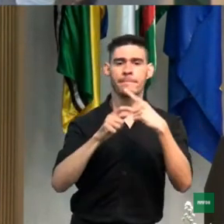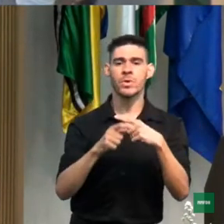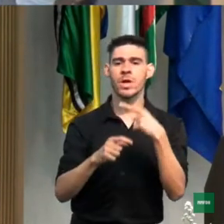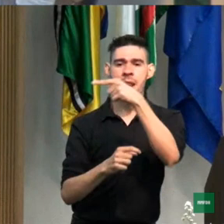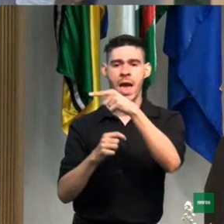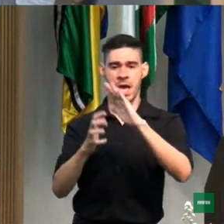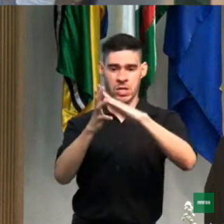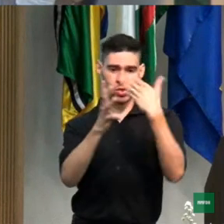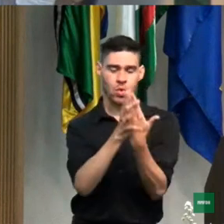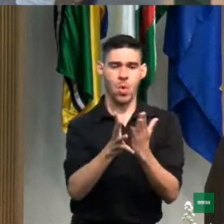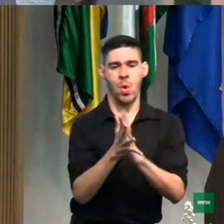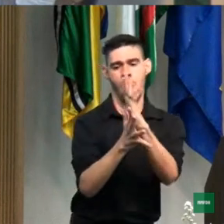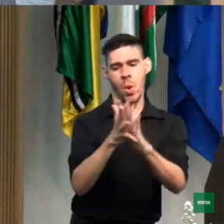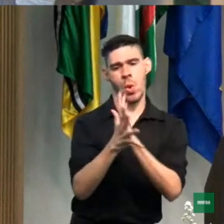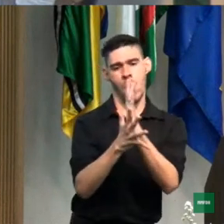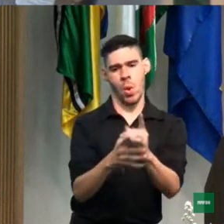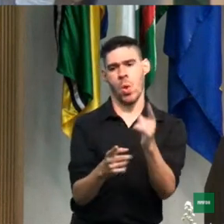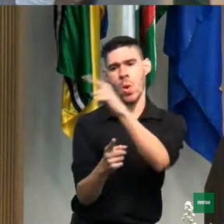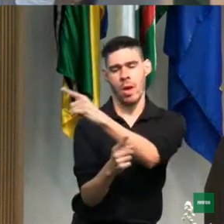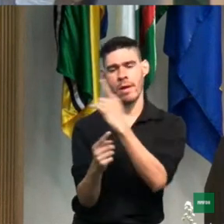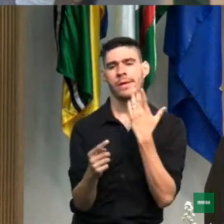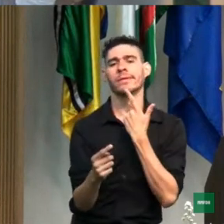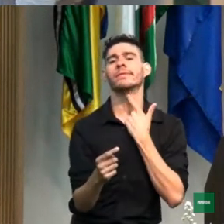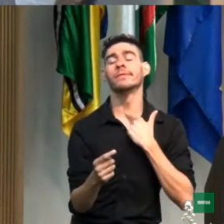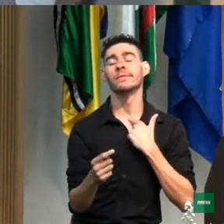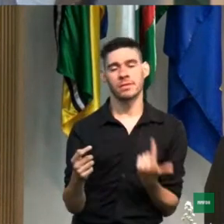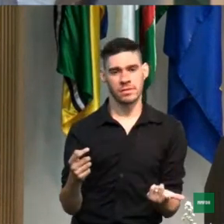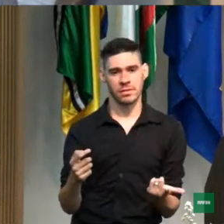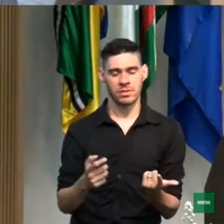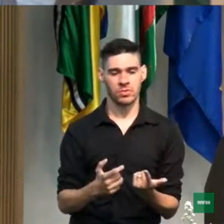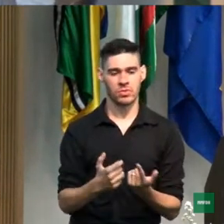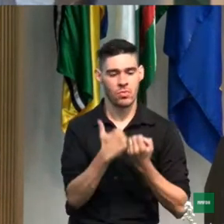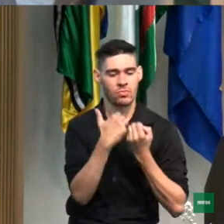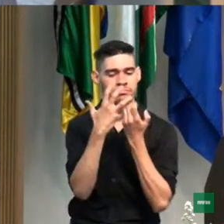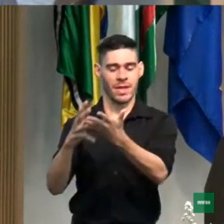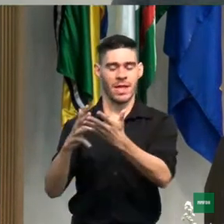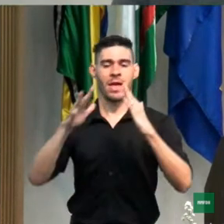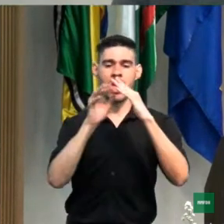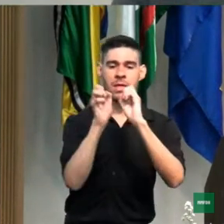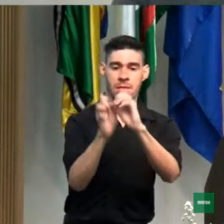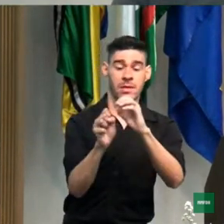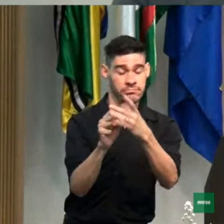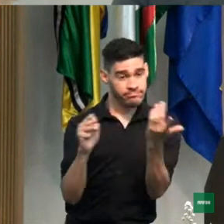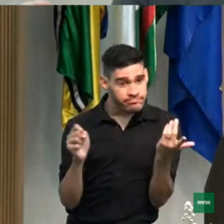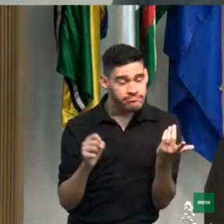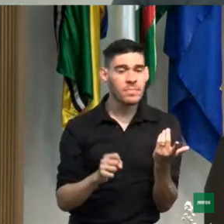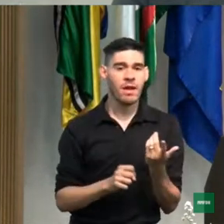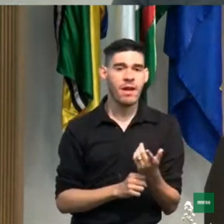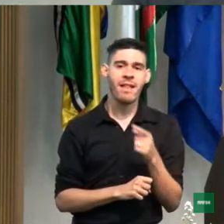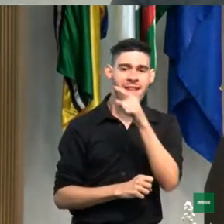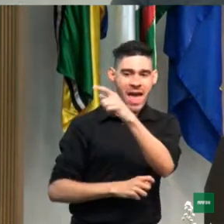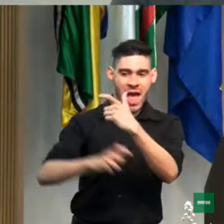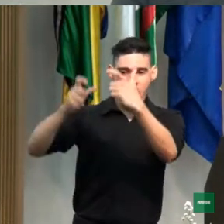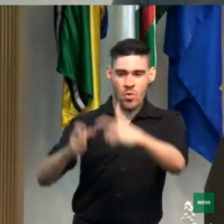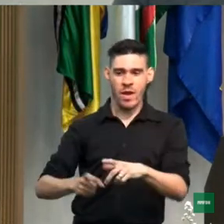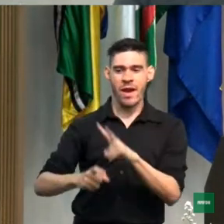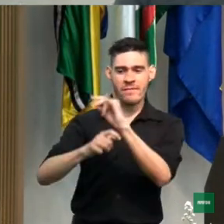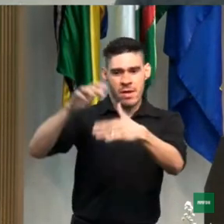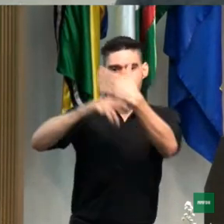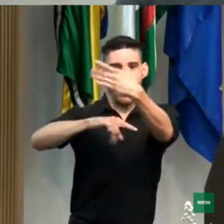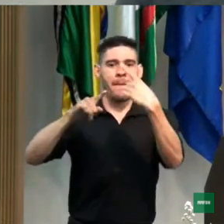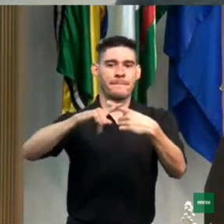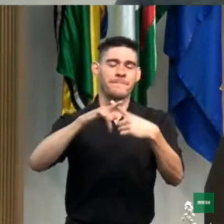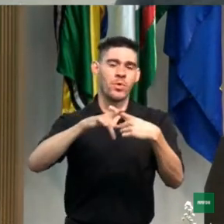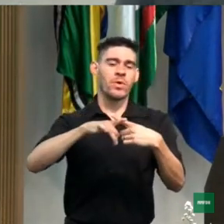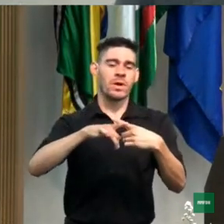eles queriam? Mas se a gente entrega o ensino domiciliar, deputado, aquele arquipélago vai ser desenvolvido, porque eles vão mandar servidor para lá, eles vão